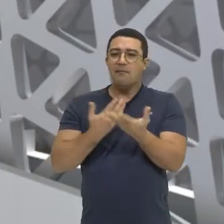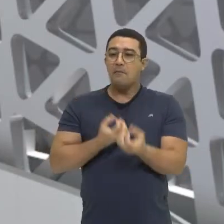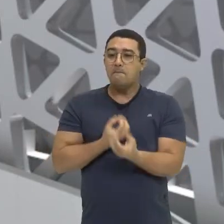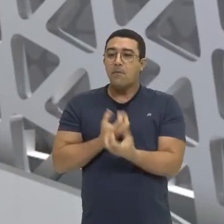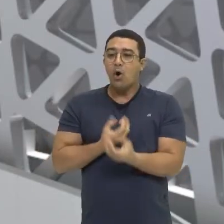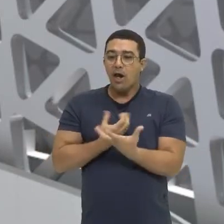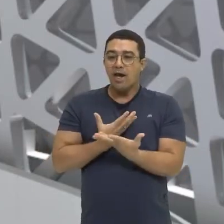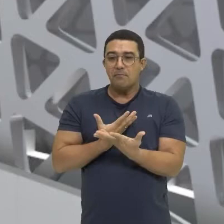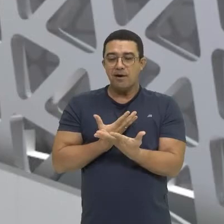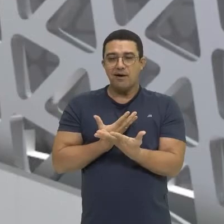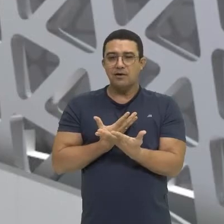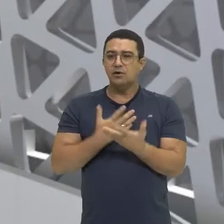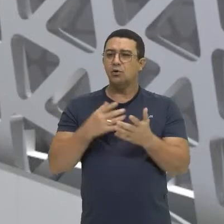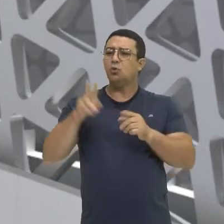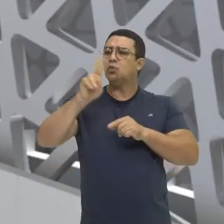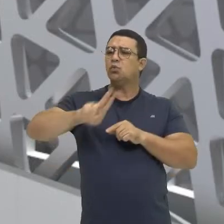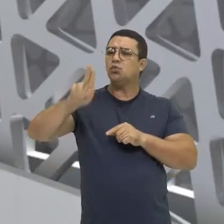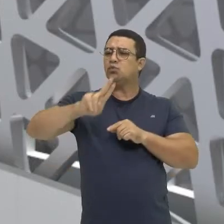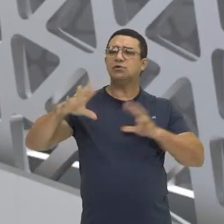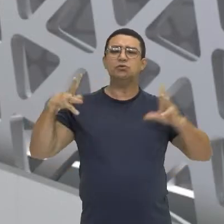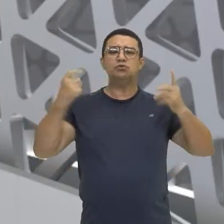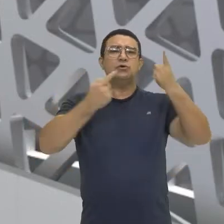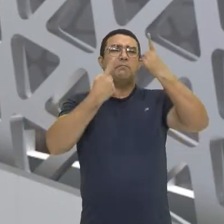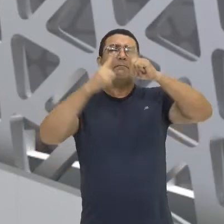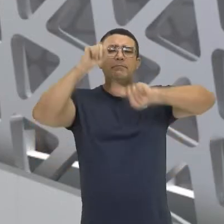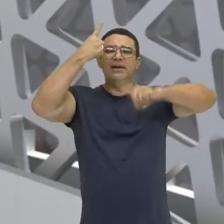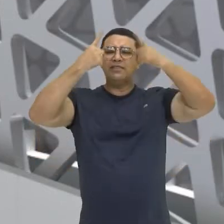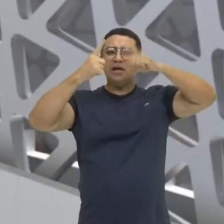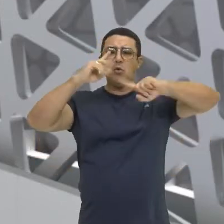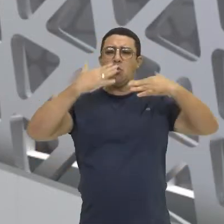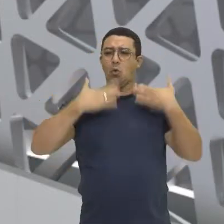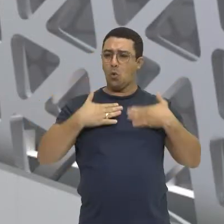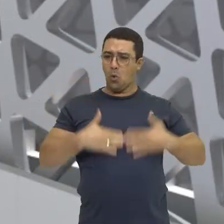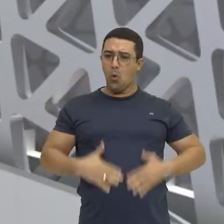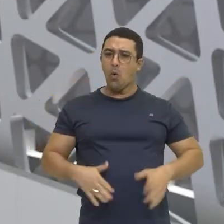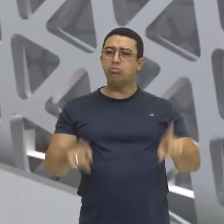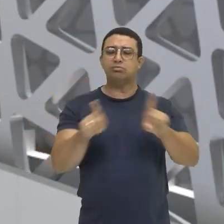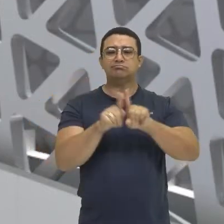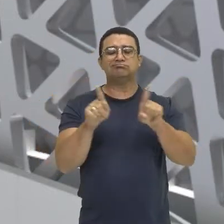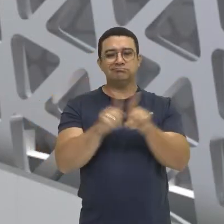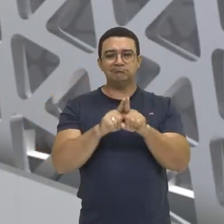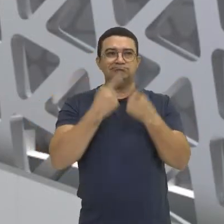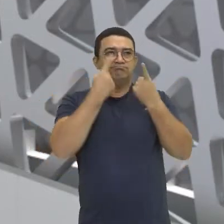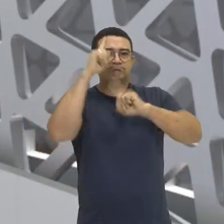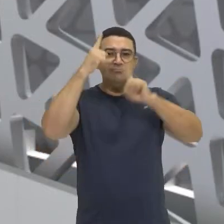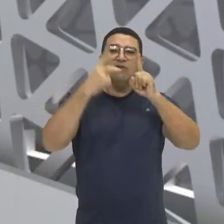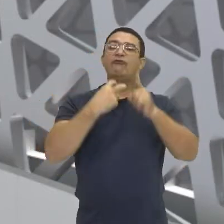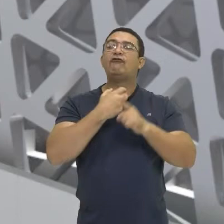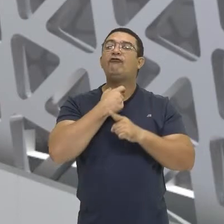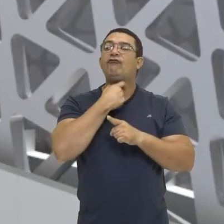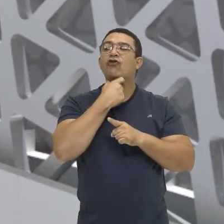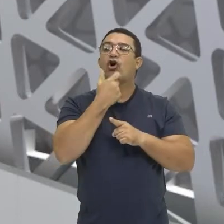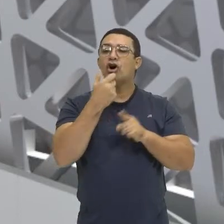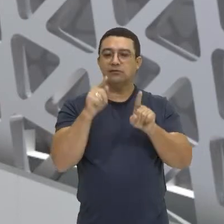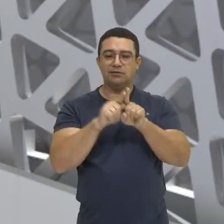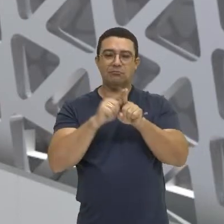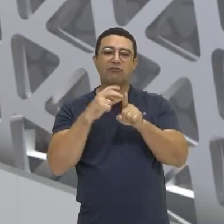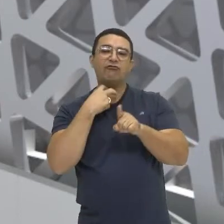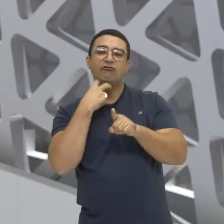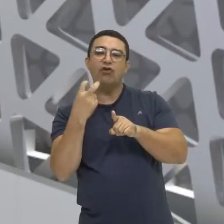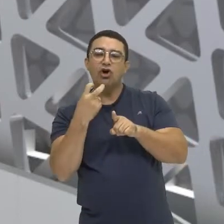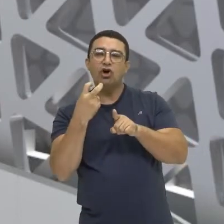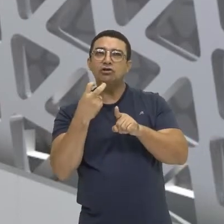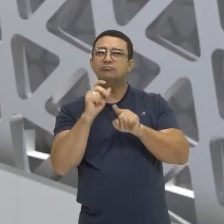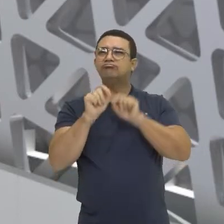utilizar toda a expressão corporal e vocal, né, as palavras, no uso das